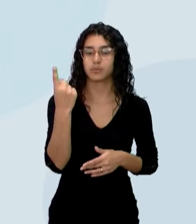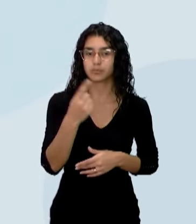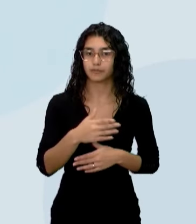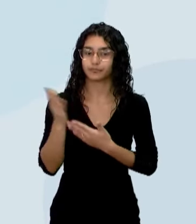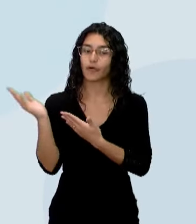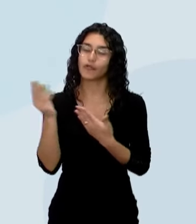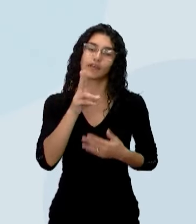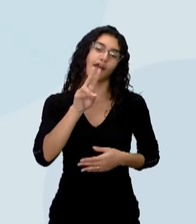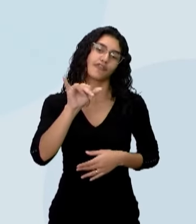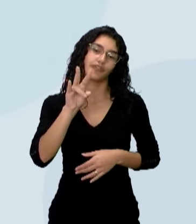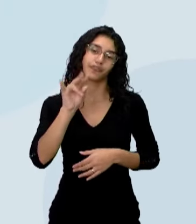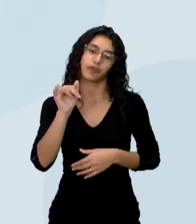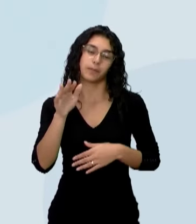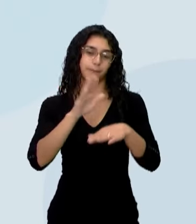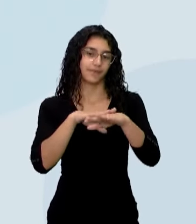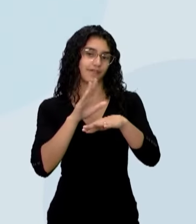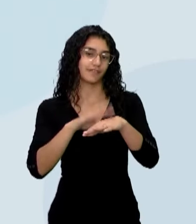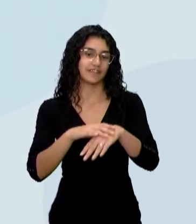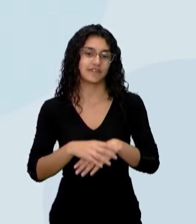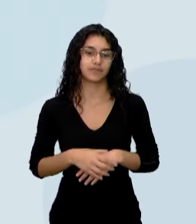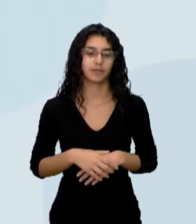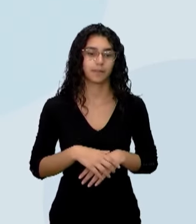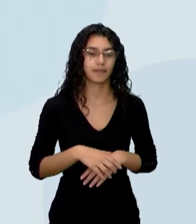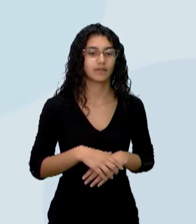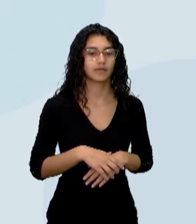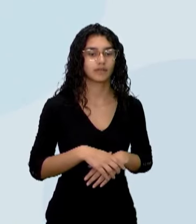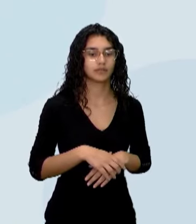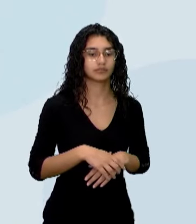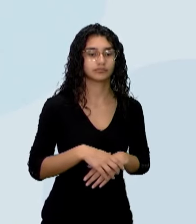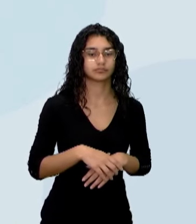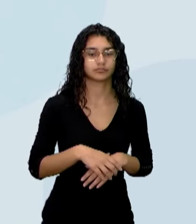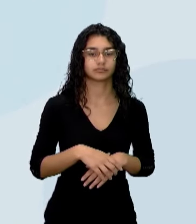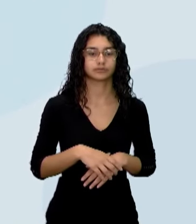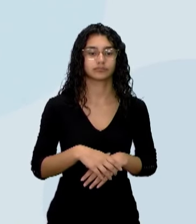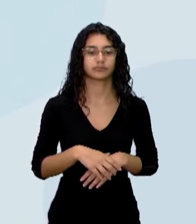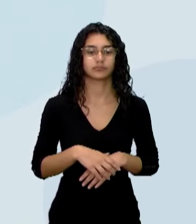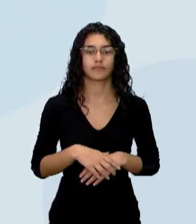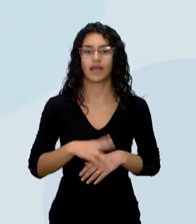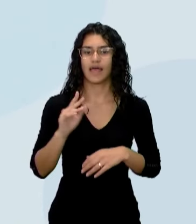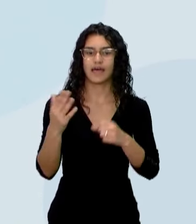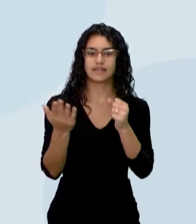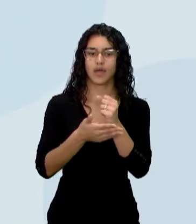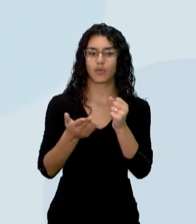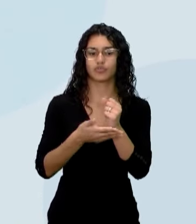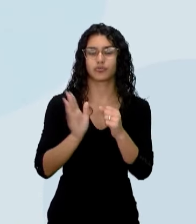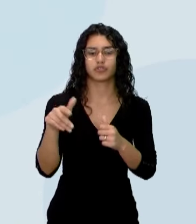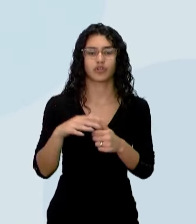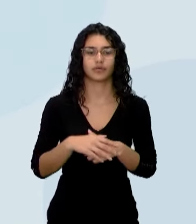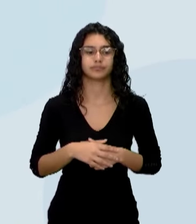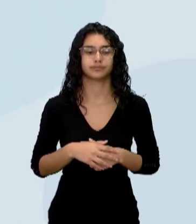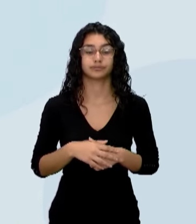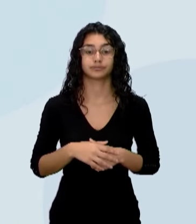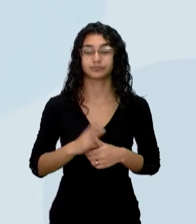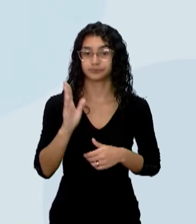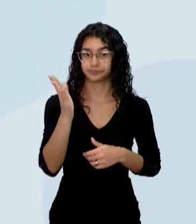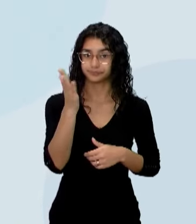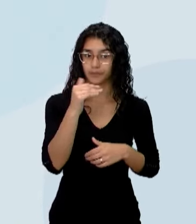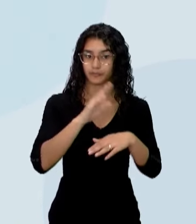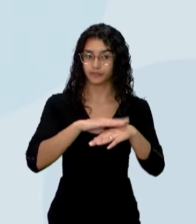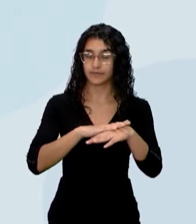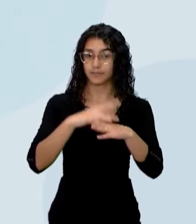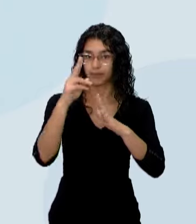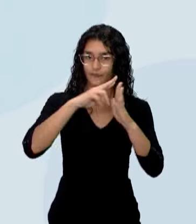convidar a Vivi para resolver. Deixa eu ver se tem mais uma, Vivi. Não? Só tem? Acho que essa é a última, né, Vivi? Aê! Vamos lá. Vamos lá então. Eu vou